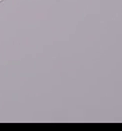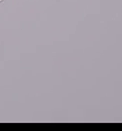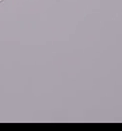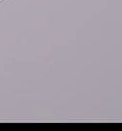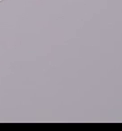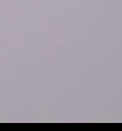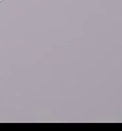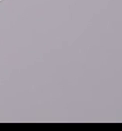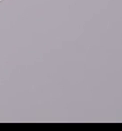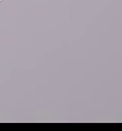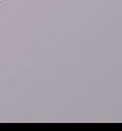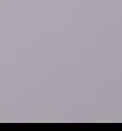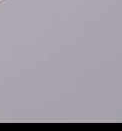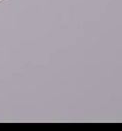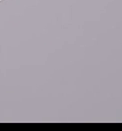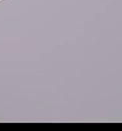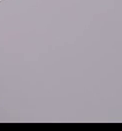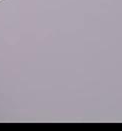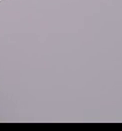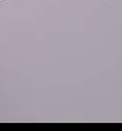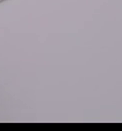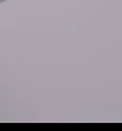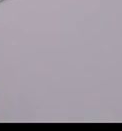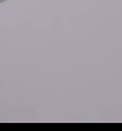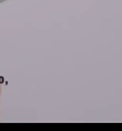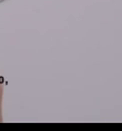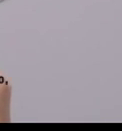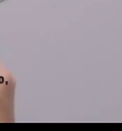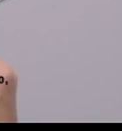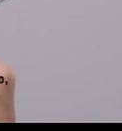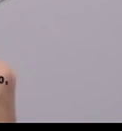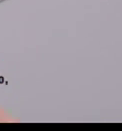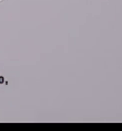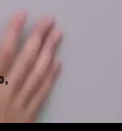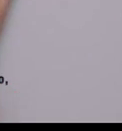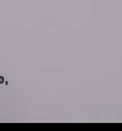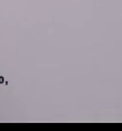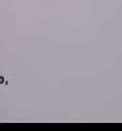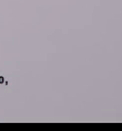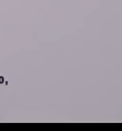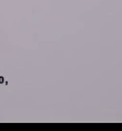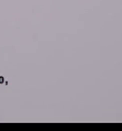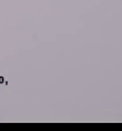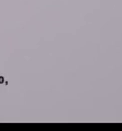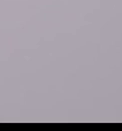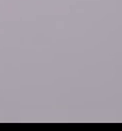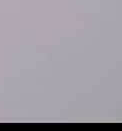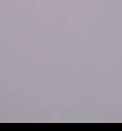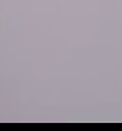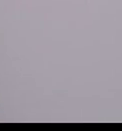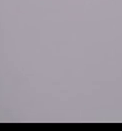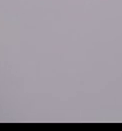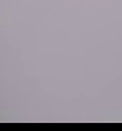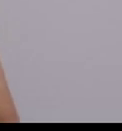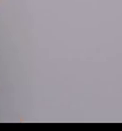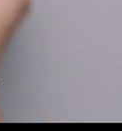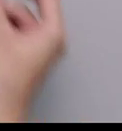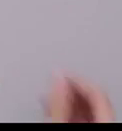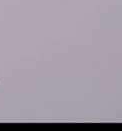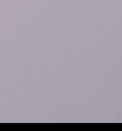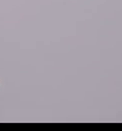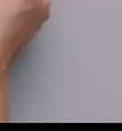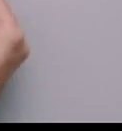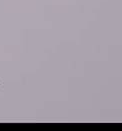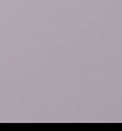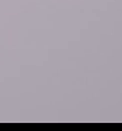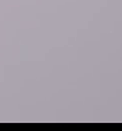vereadores discutem e votam projetos que serão transformados em leis, fiscalizam se o prefeito cuida bem do dinheiro público, avaliam os orçamentos e